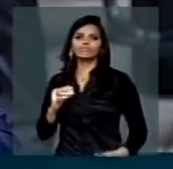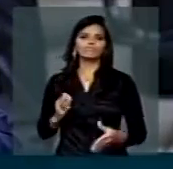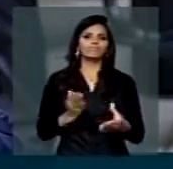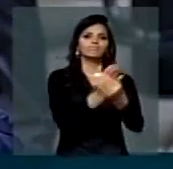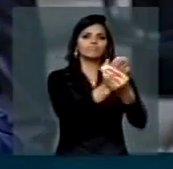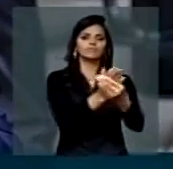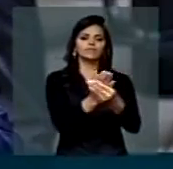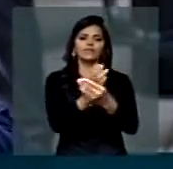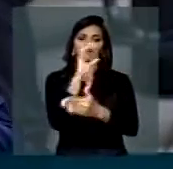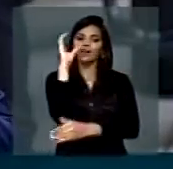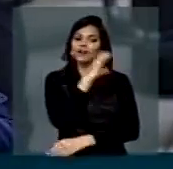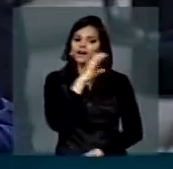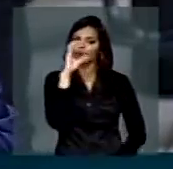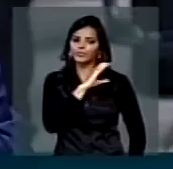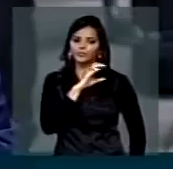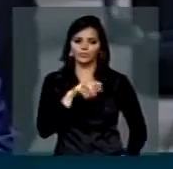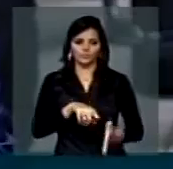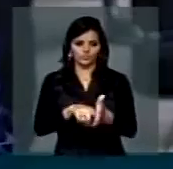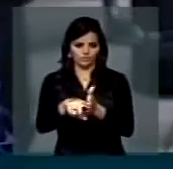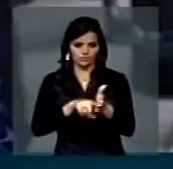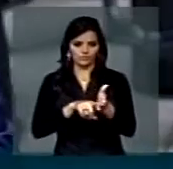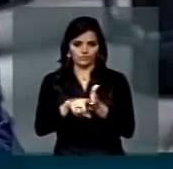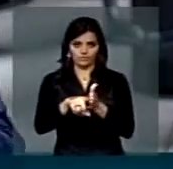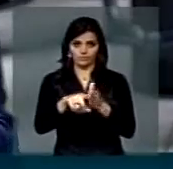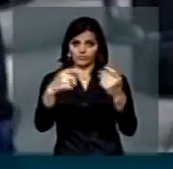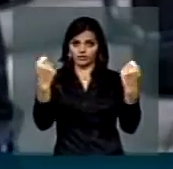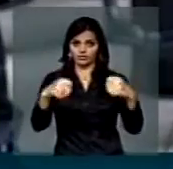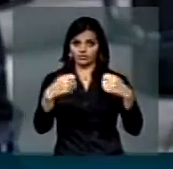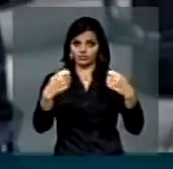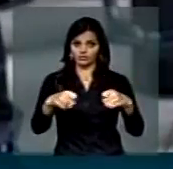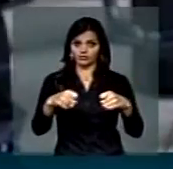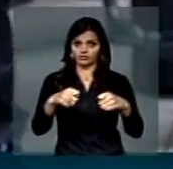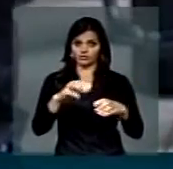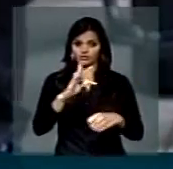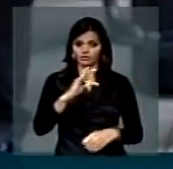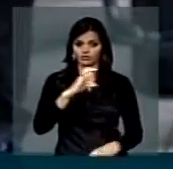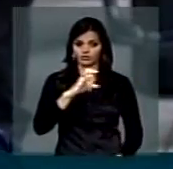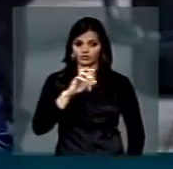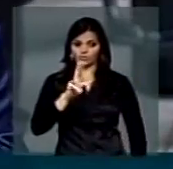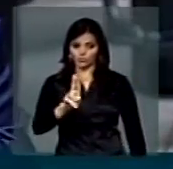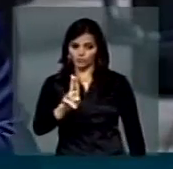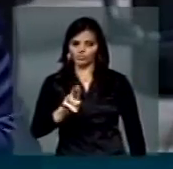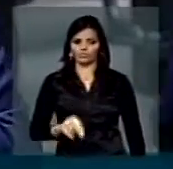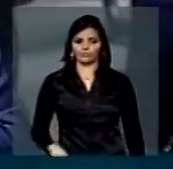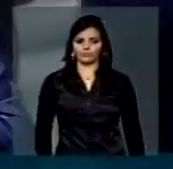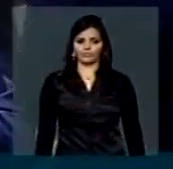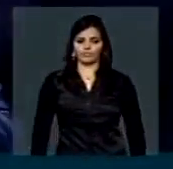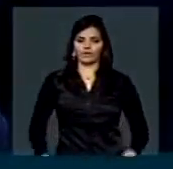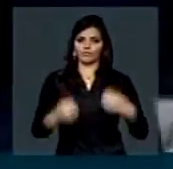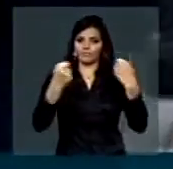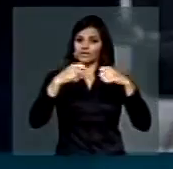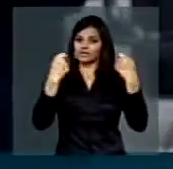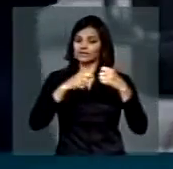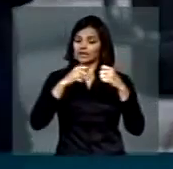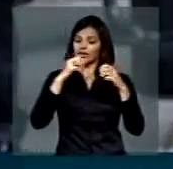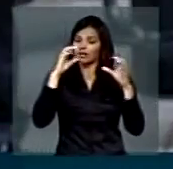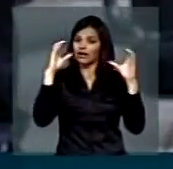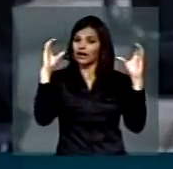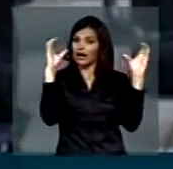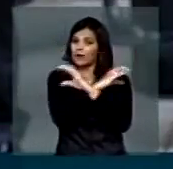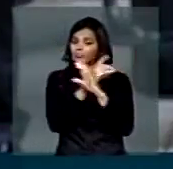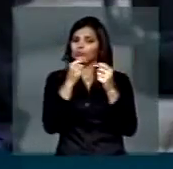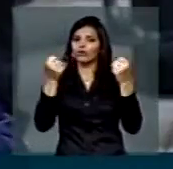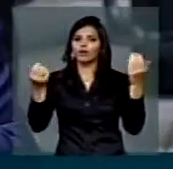imediatamente nessa investigação. Que o nosso Tribunal de Contas da União precisa